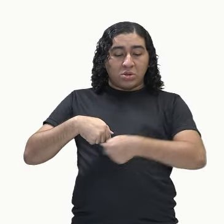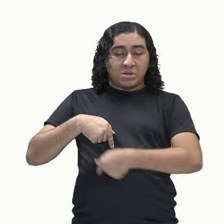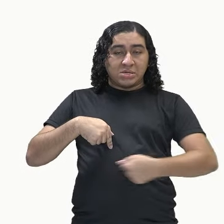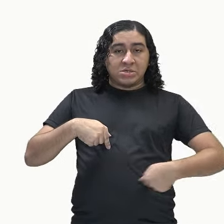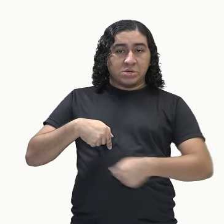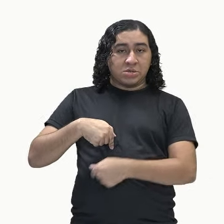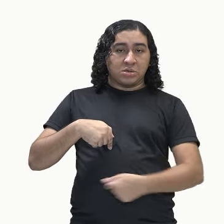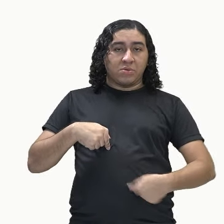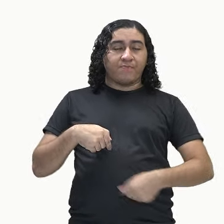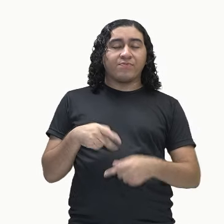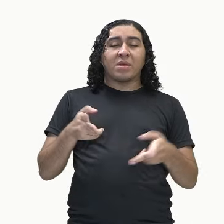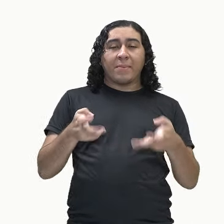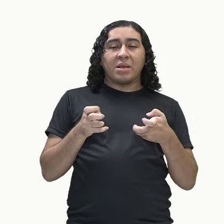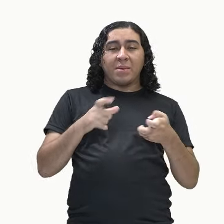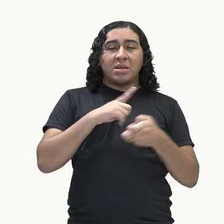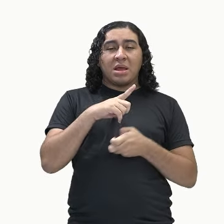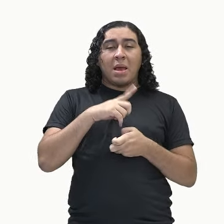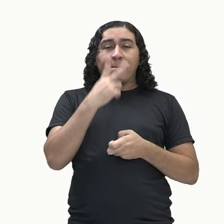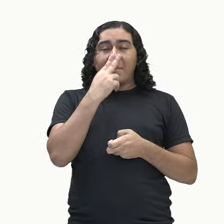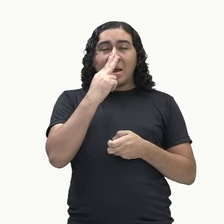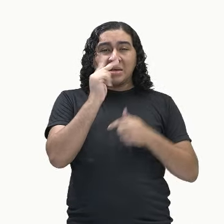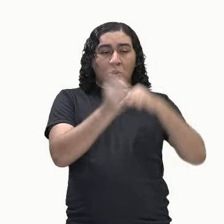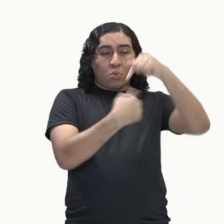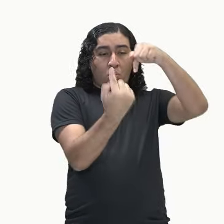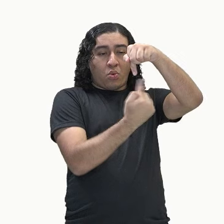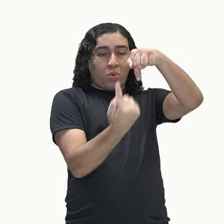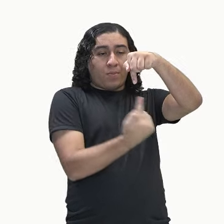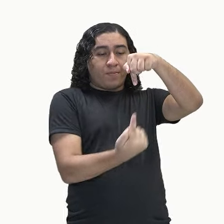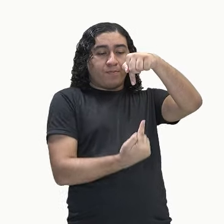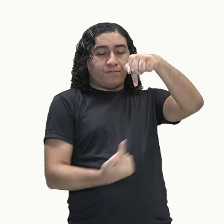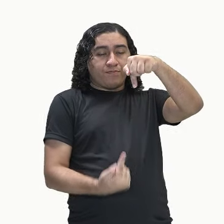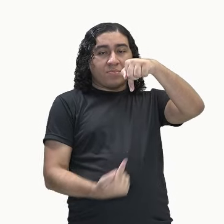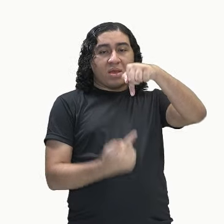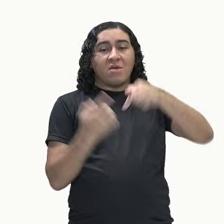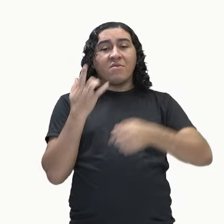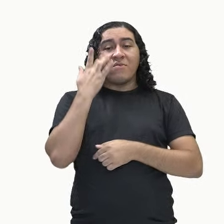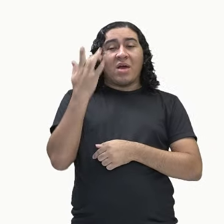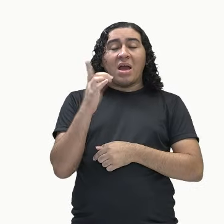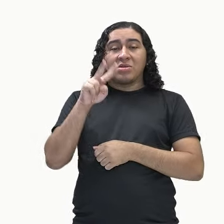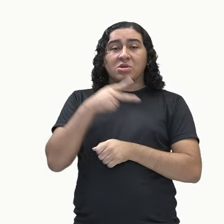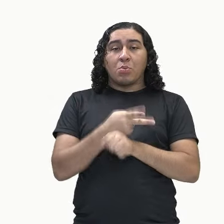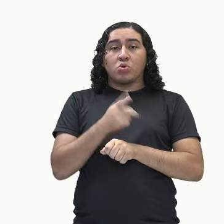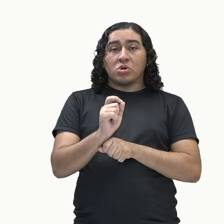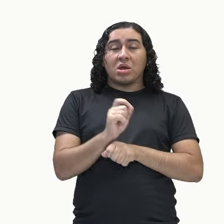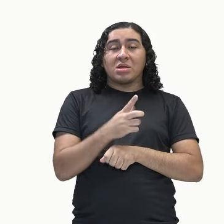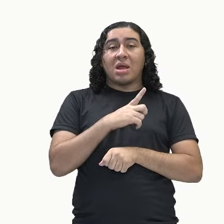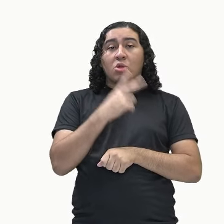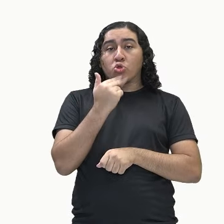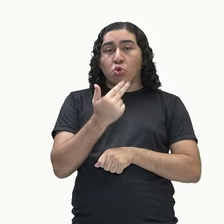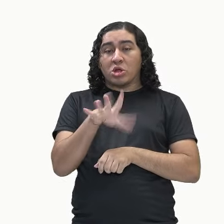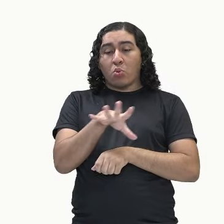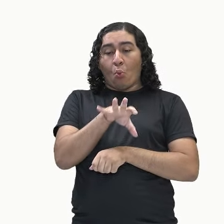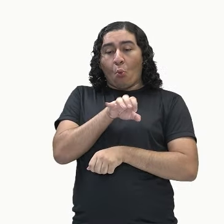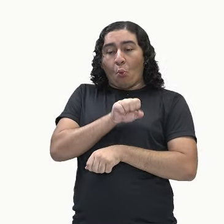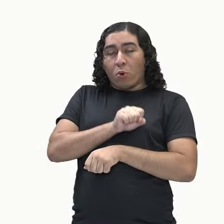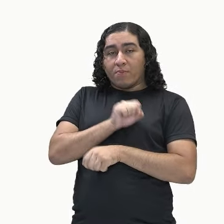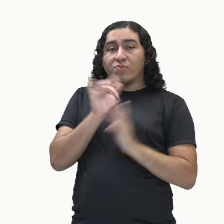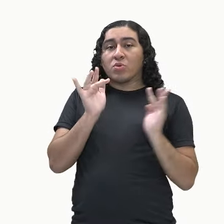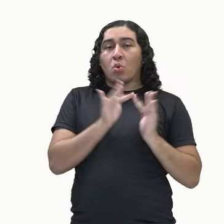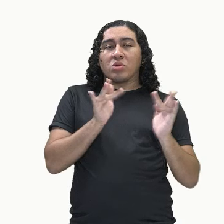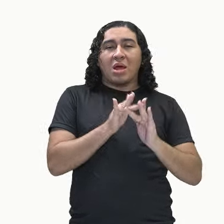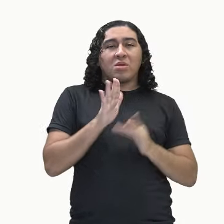esse aspecto meio espiral do intestino, que facilita o processo de absorção dos nutrientes, Vai ter um contato maior